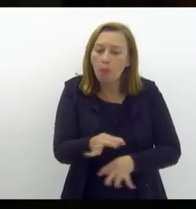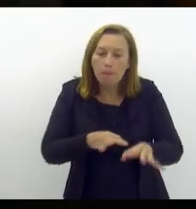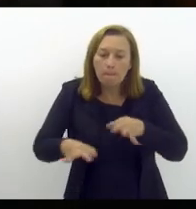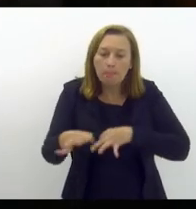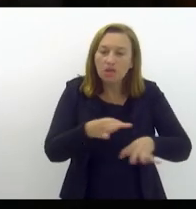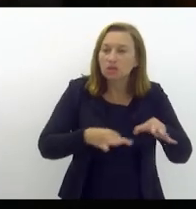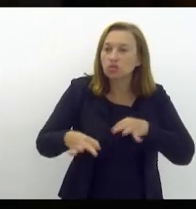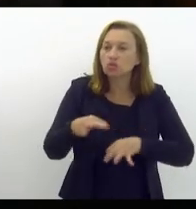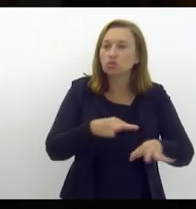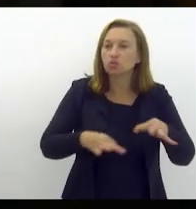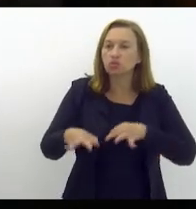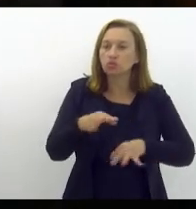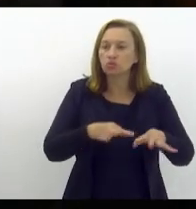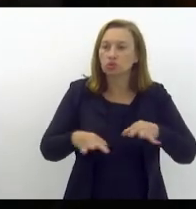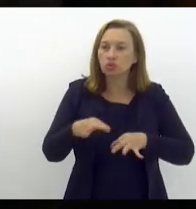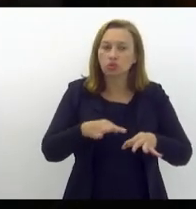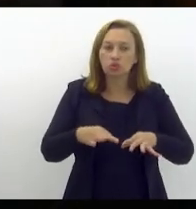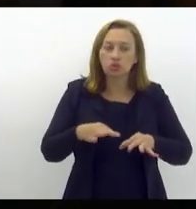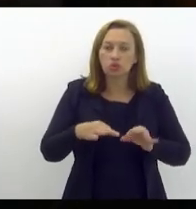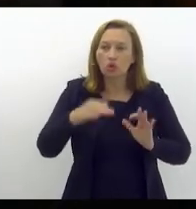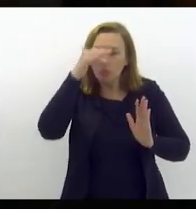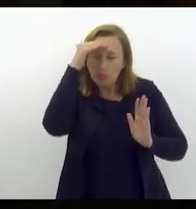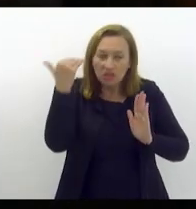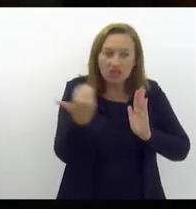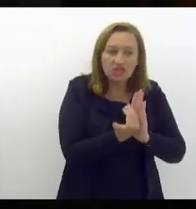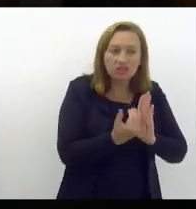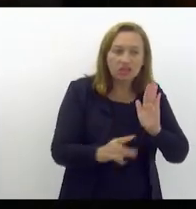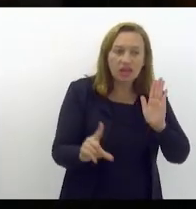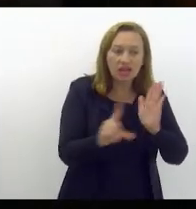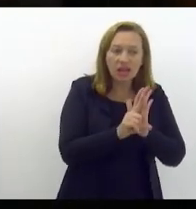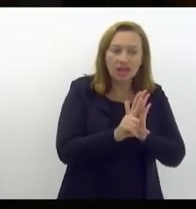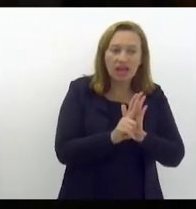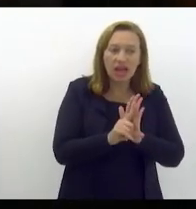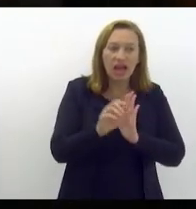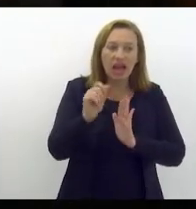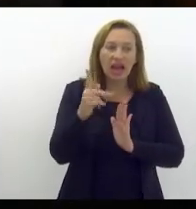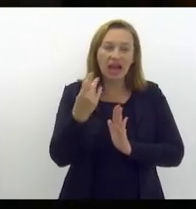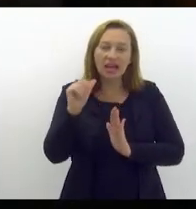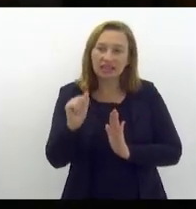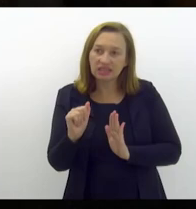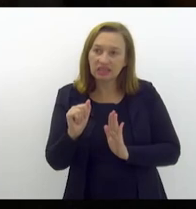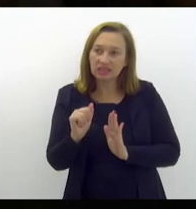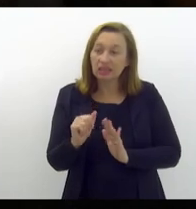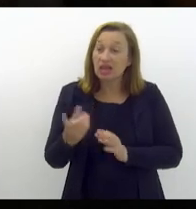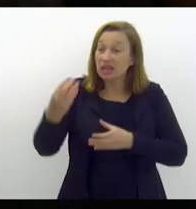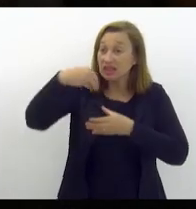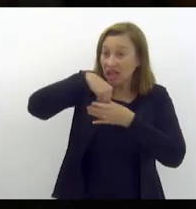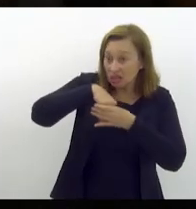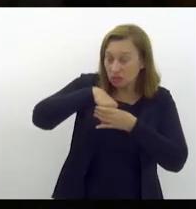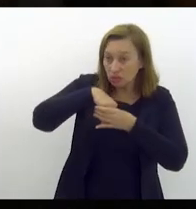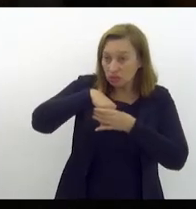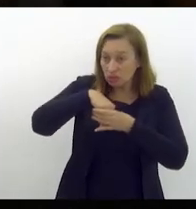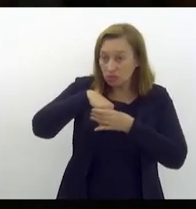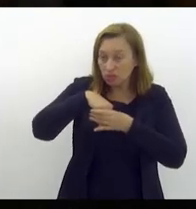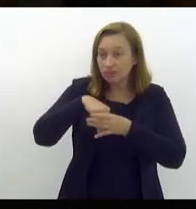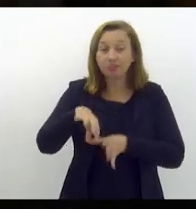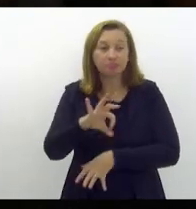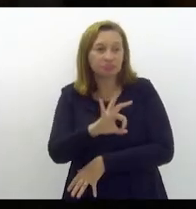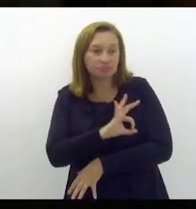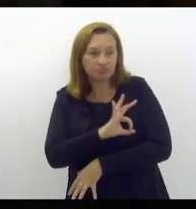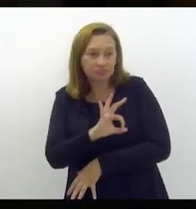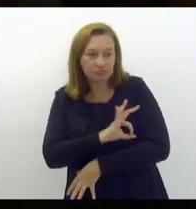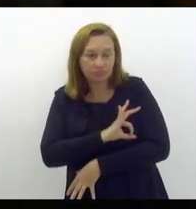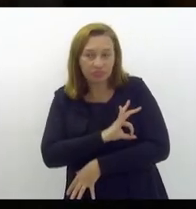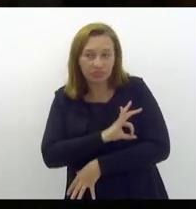um programa para o cumprimento da Lei Ágata Félix, para garantir que dentro das polícias, da